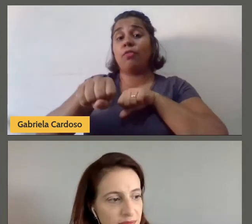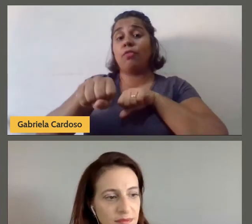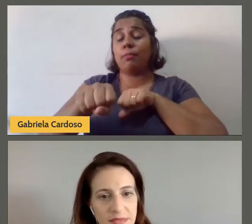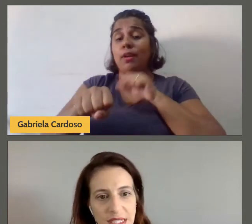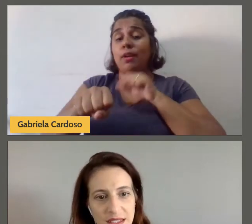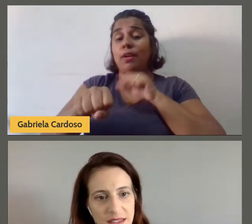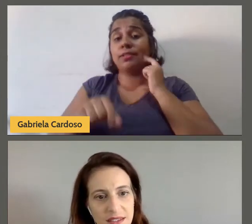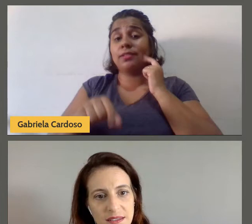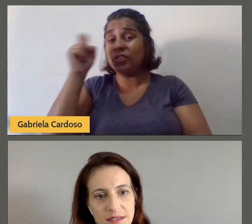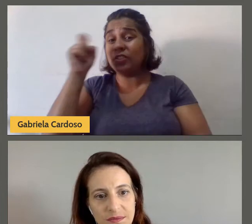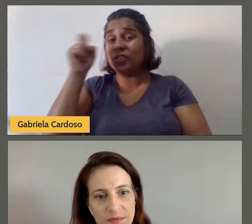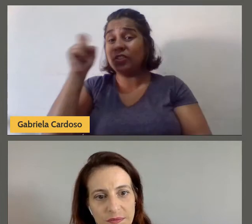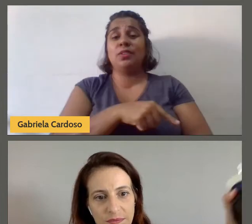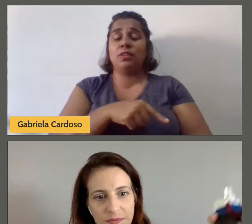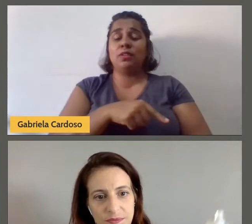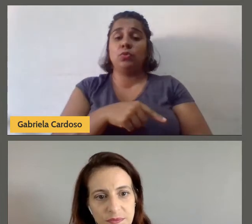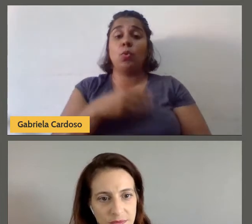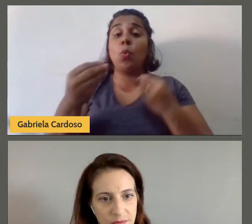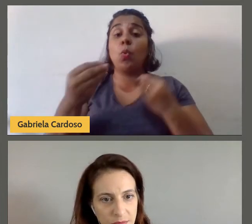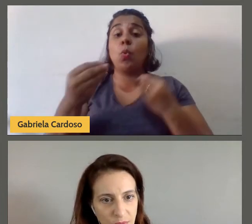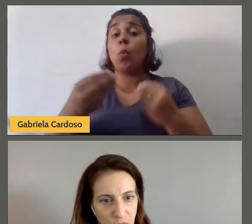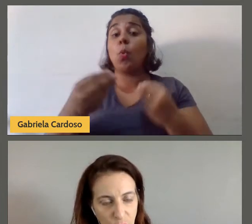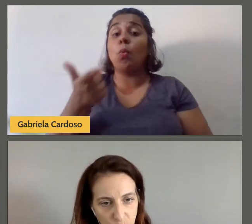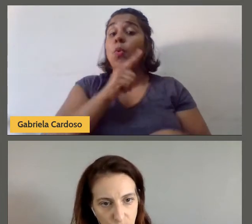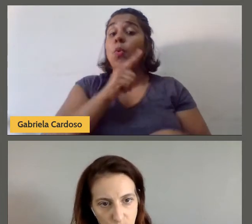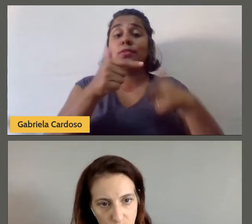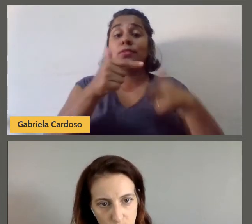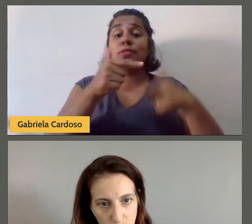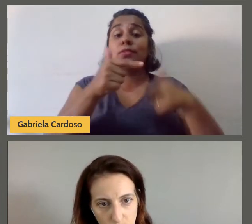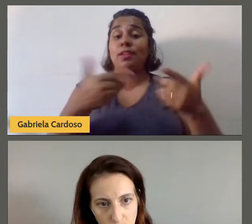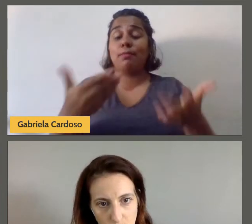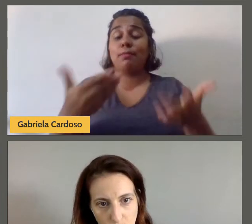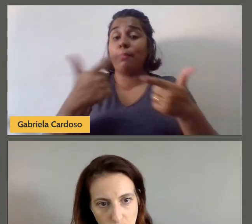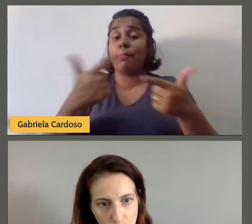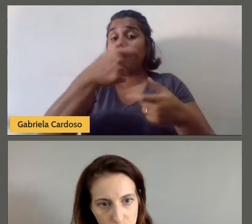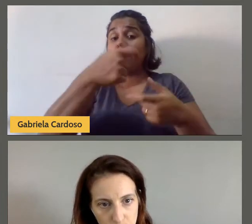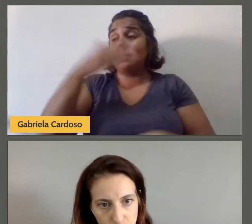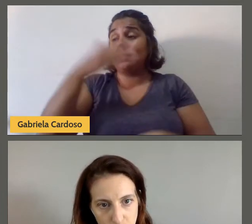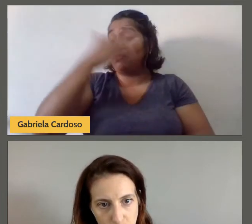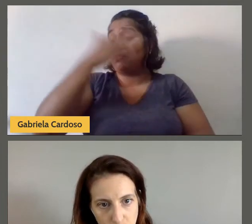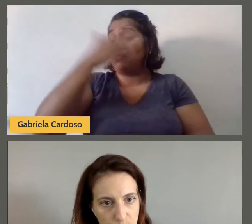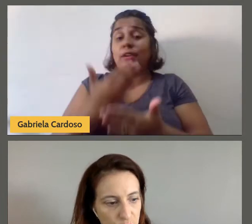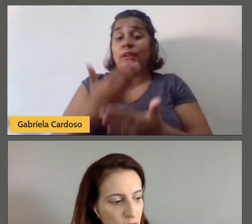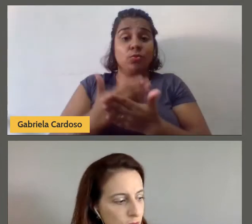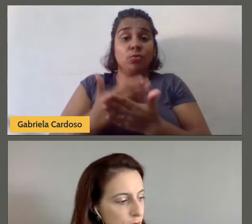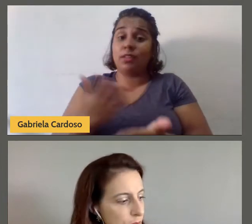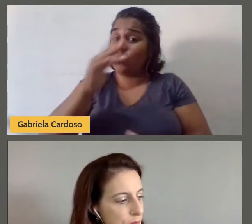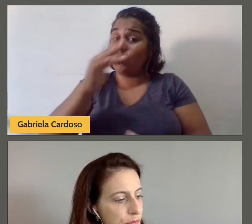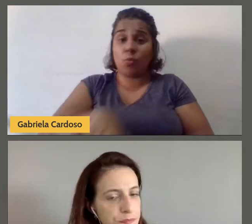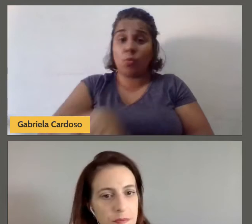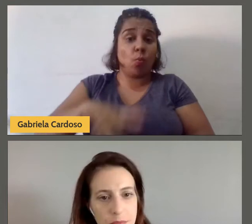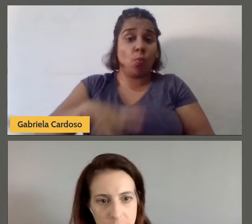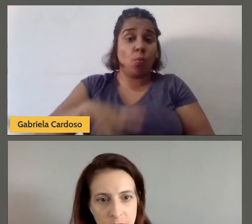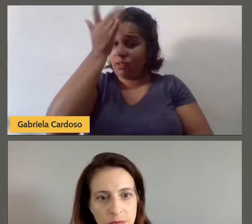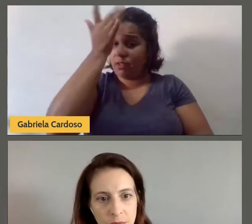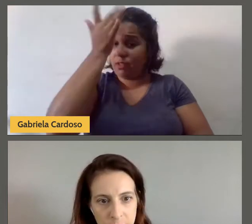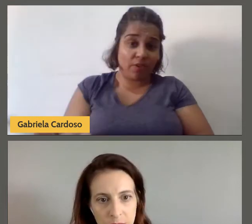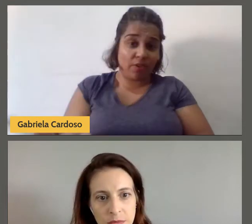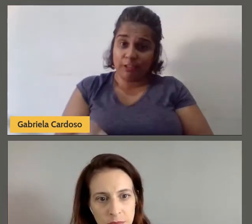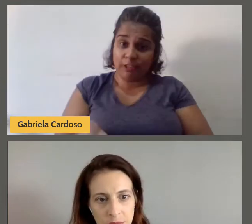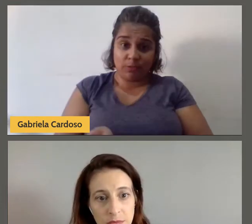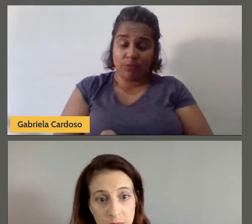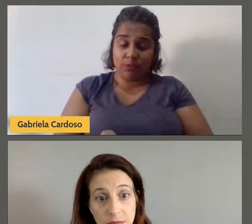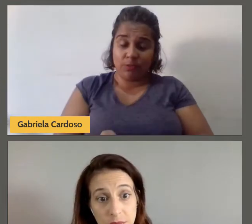de você conseguir trabalhar com isso, infelizmente, ela não é tão grande, né? Ainda que a gente aposte muito e faça muitas